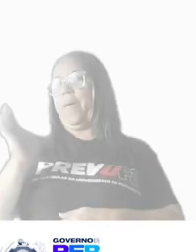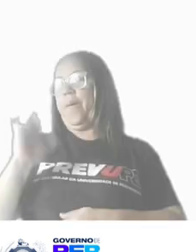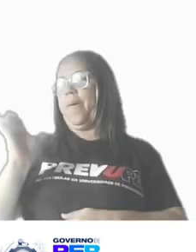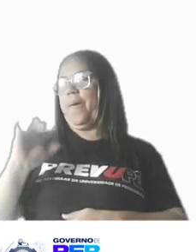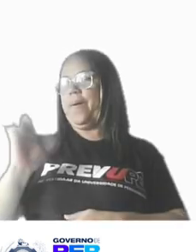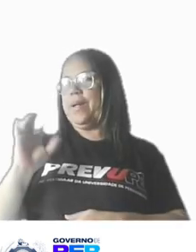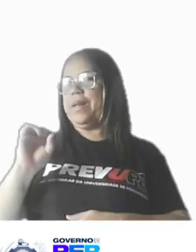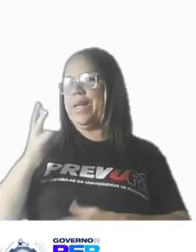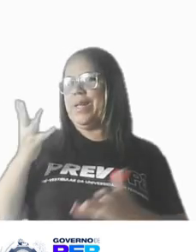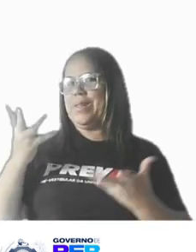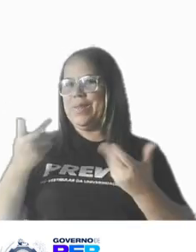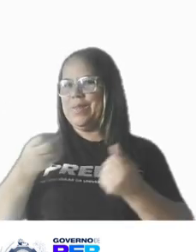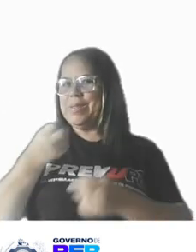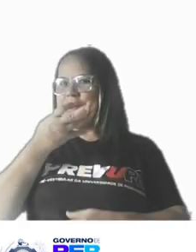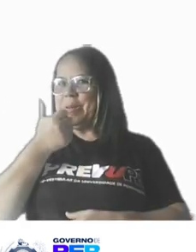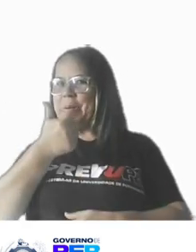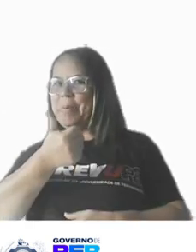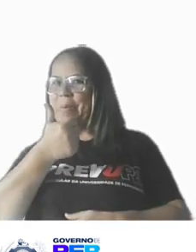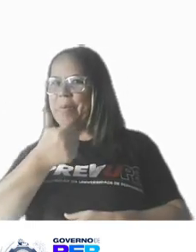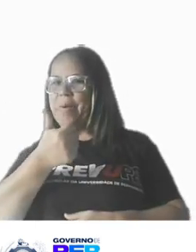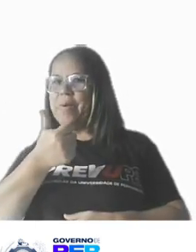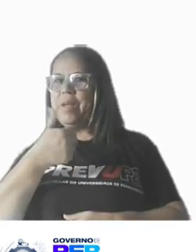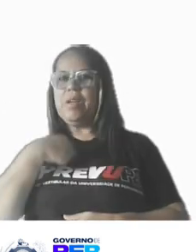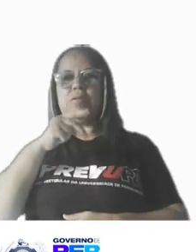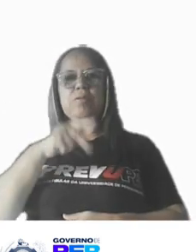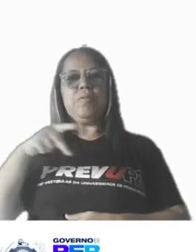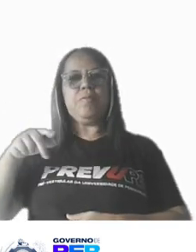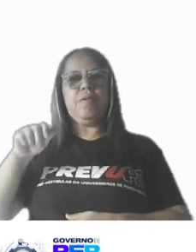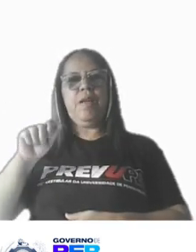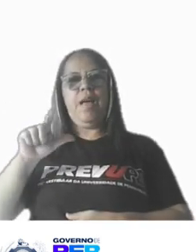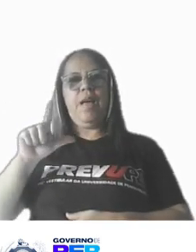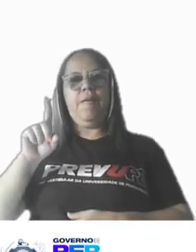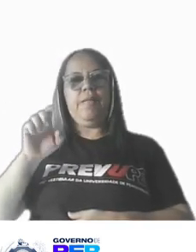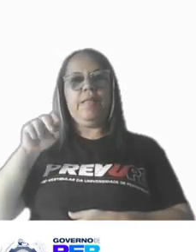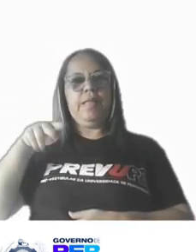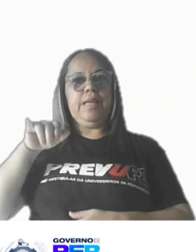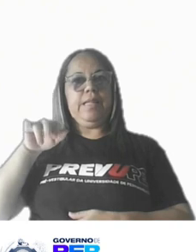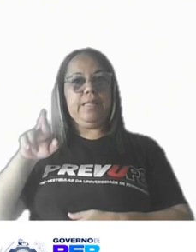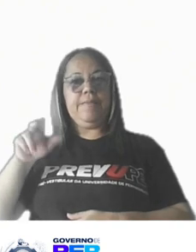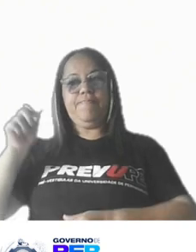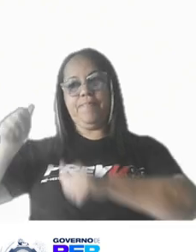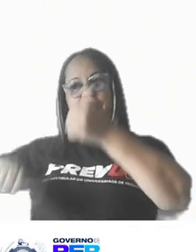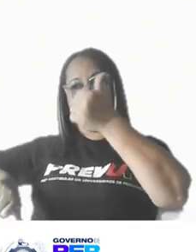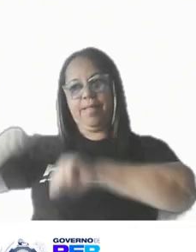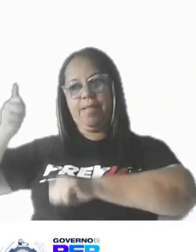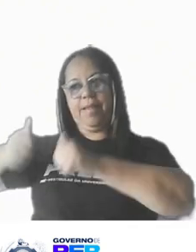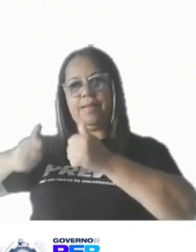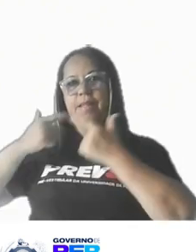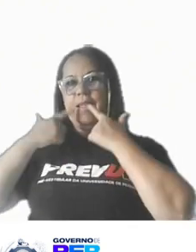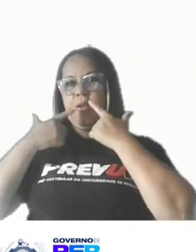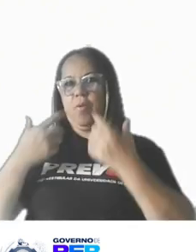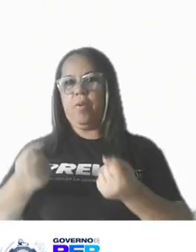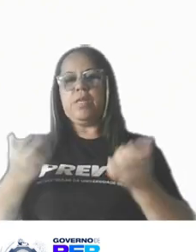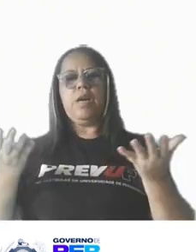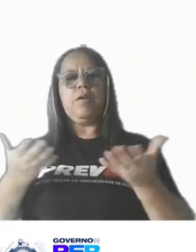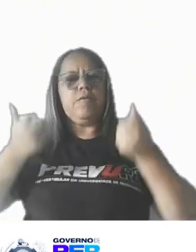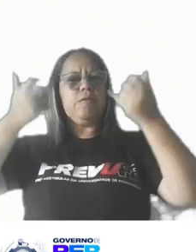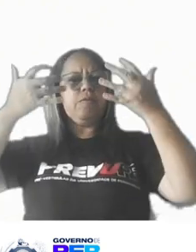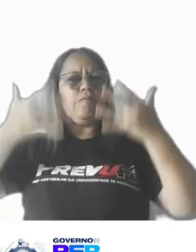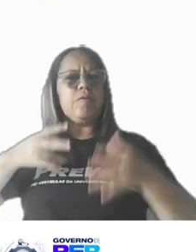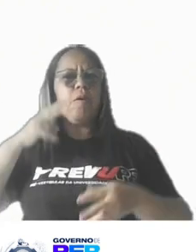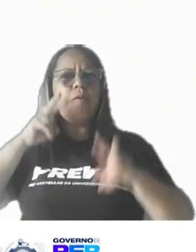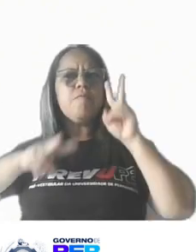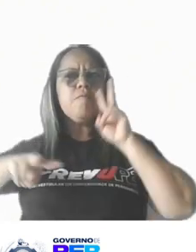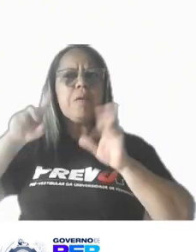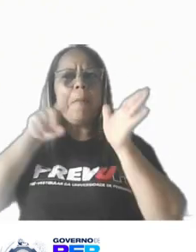Olá, pessoal do Prevup, tudo bem com vocês? Sou professor Aldeir de Análise Linguística e agora a gente vai dar uma olhadinha nas